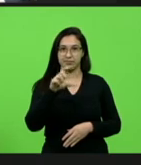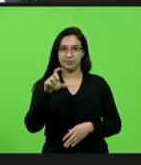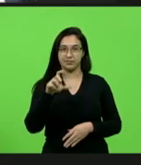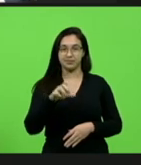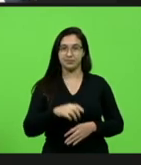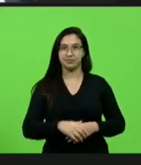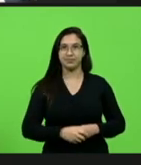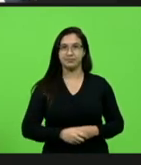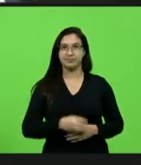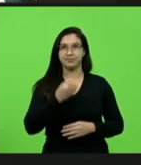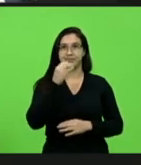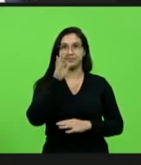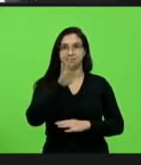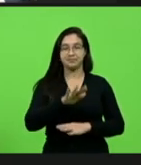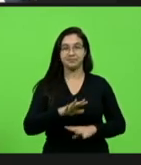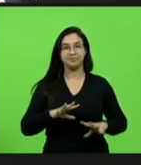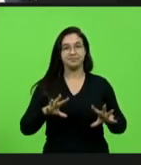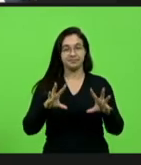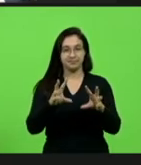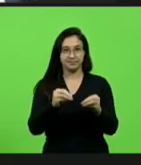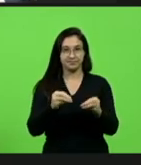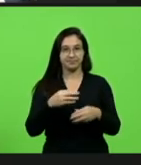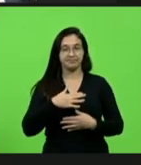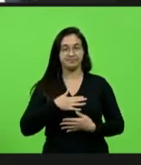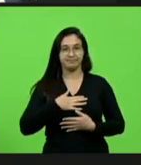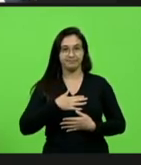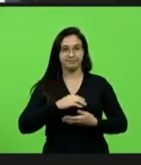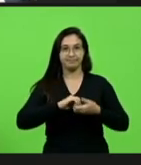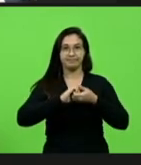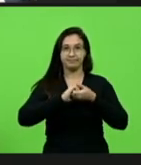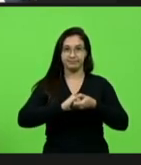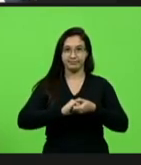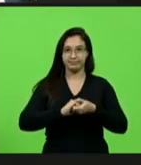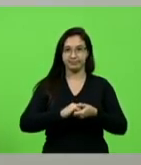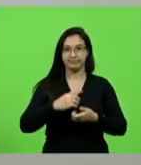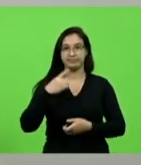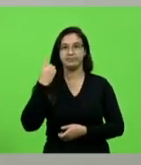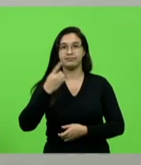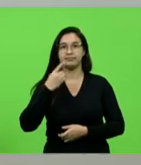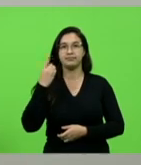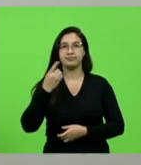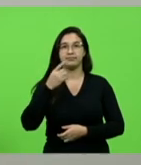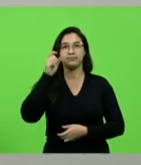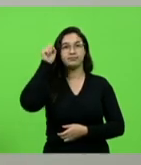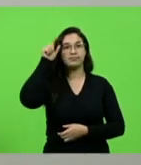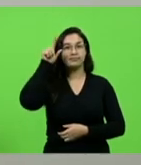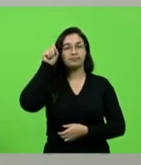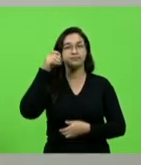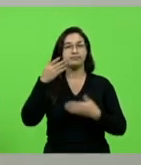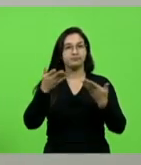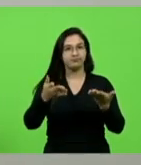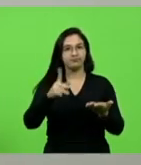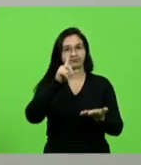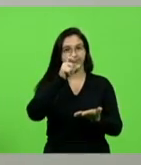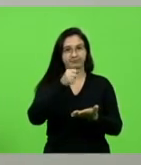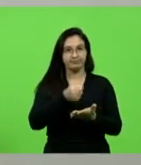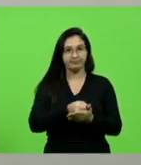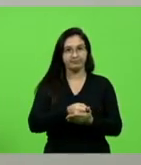Boa tarde a todos. Gostaria inicialmente de cumprimentar a nossa deputada Luciana Carminati, cumprimentá-la pela iniciativa desse momento